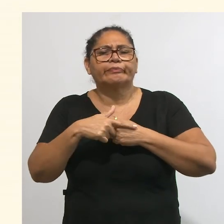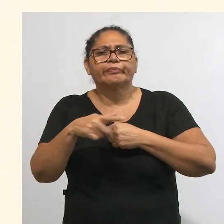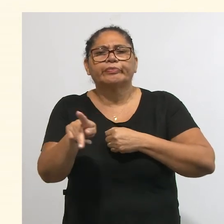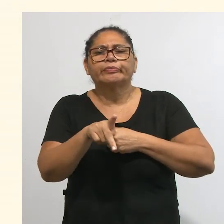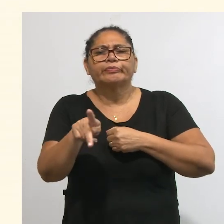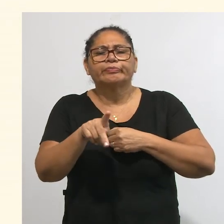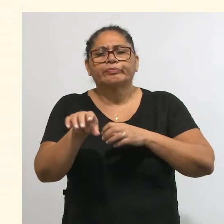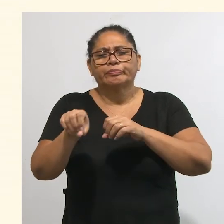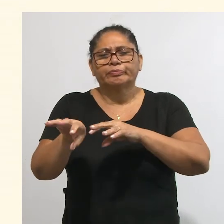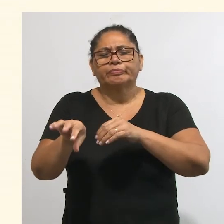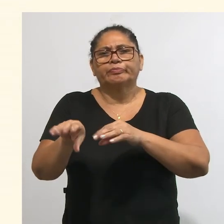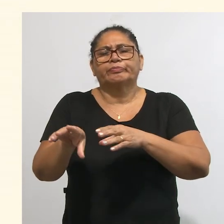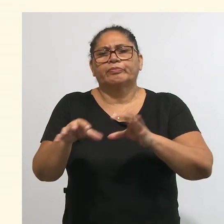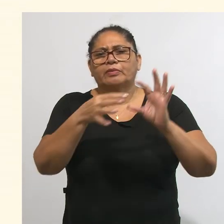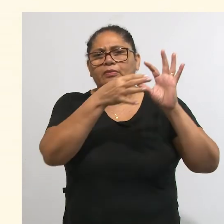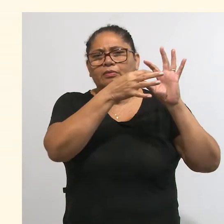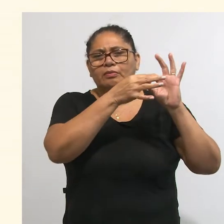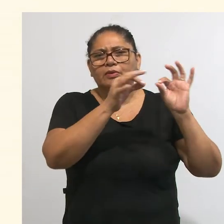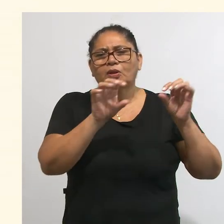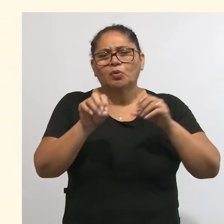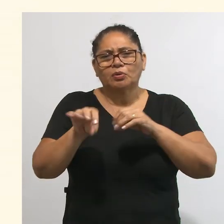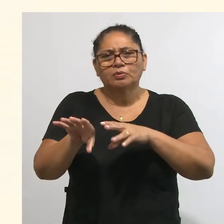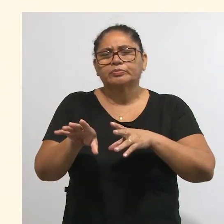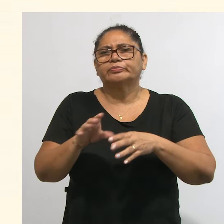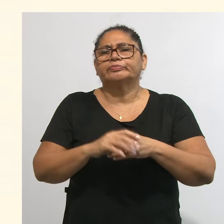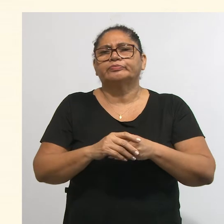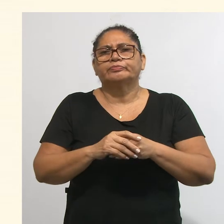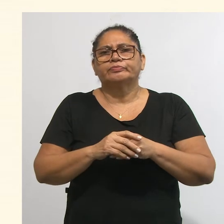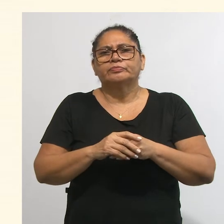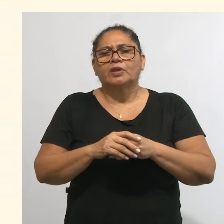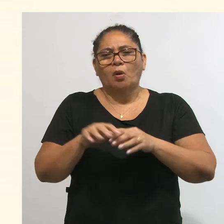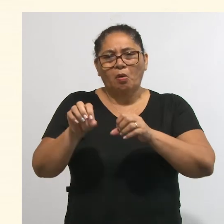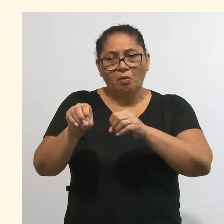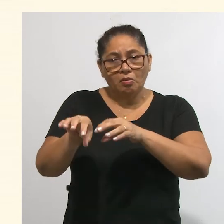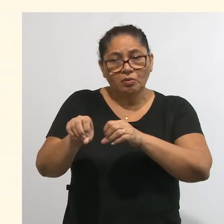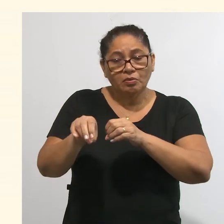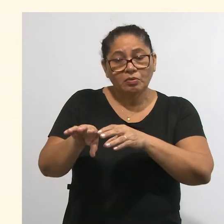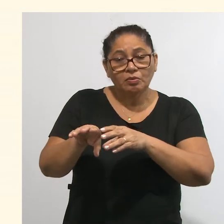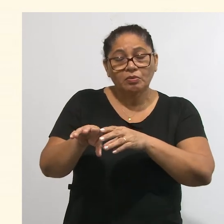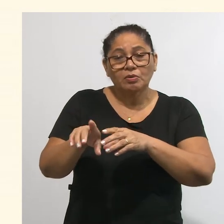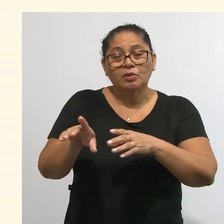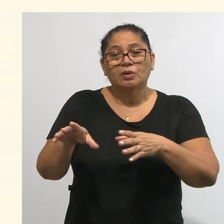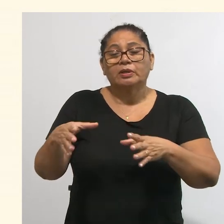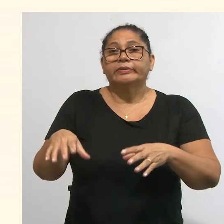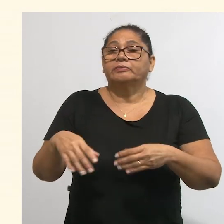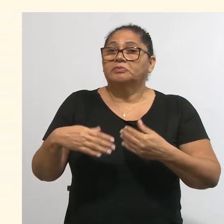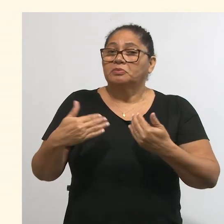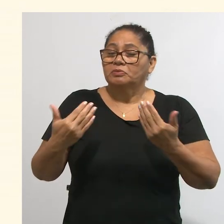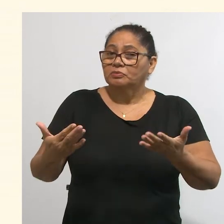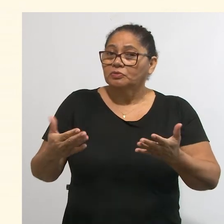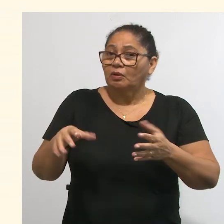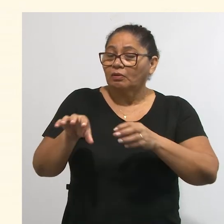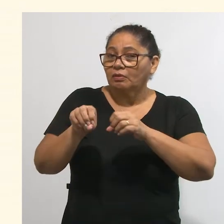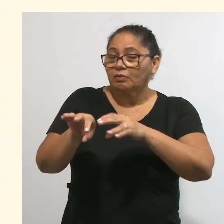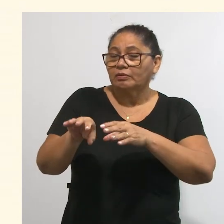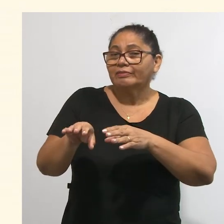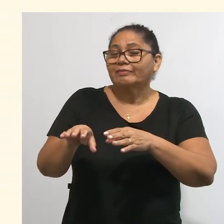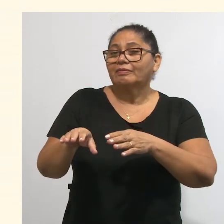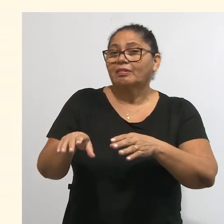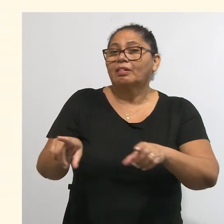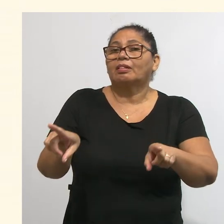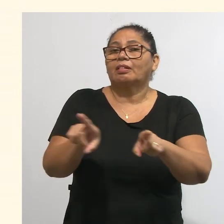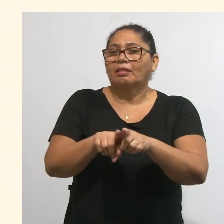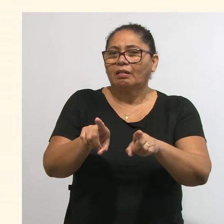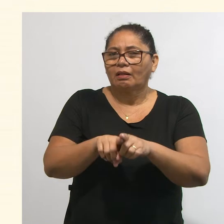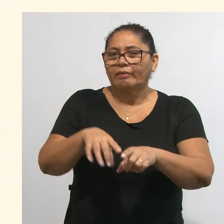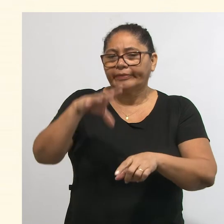é o papel do professor na educação libertadora? O educador já não é mais o que educa, mas o que enquanto educa é